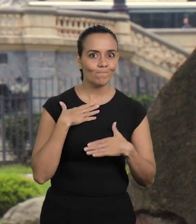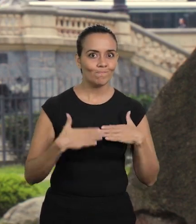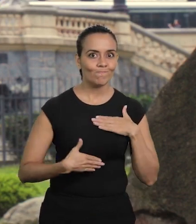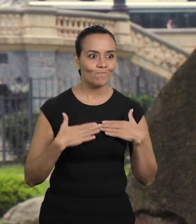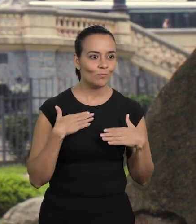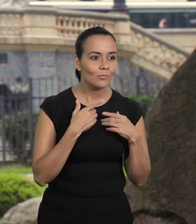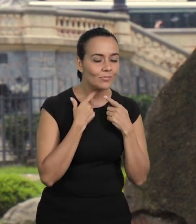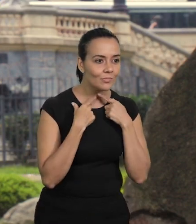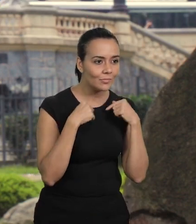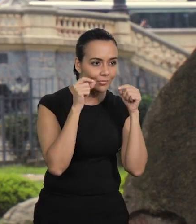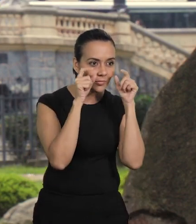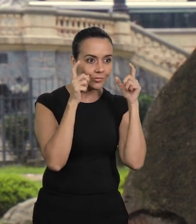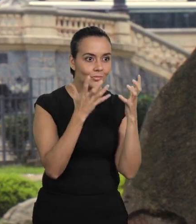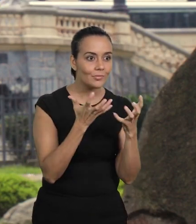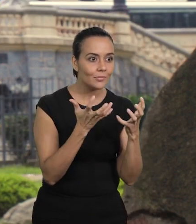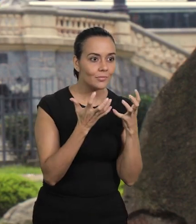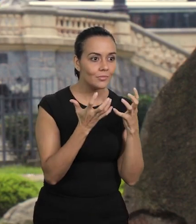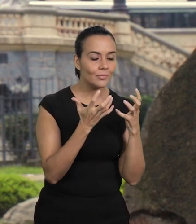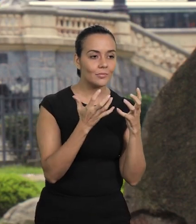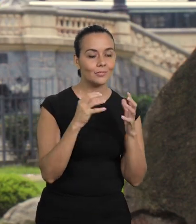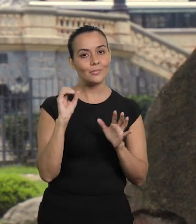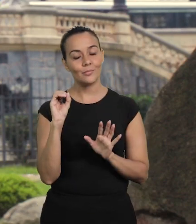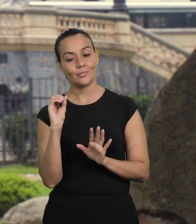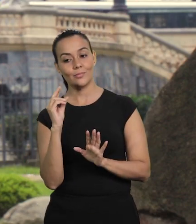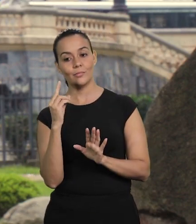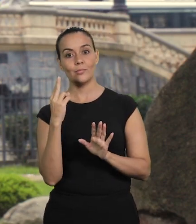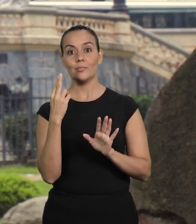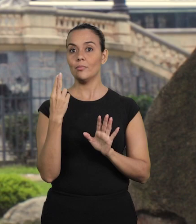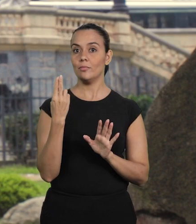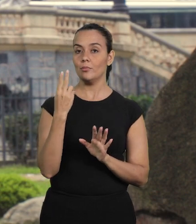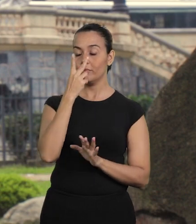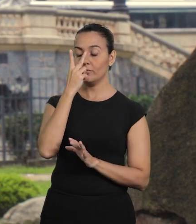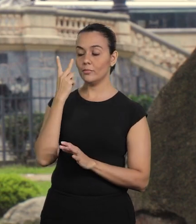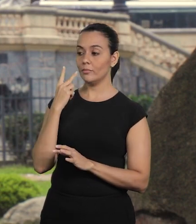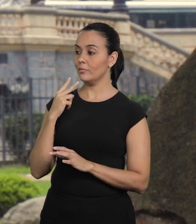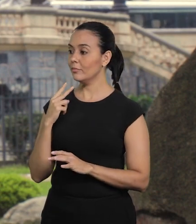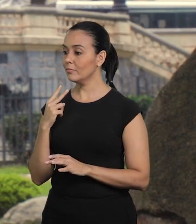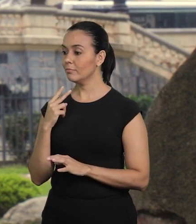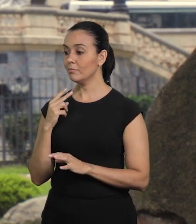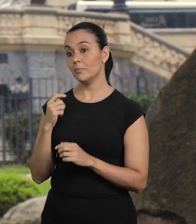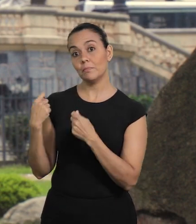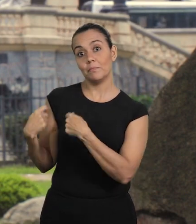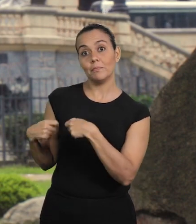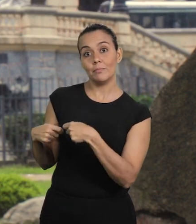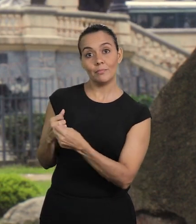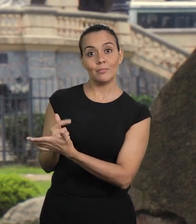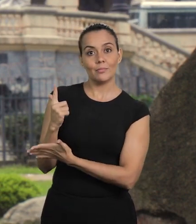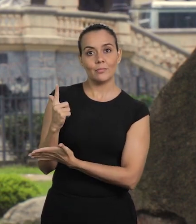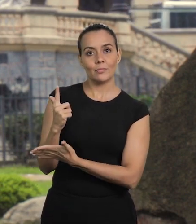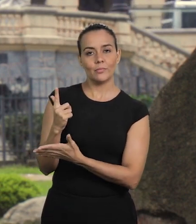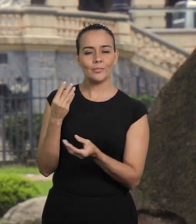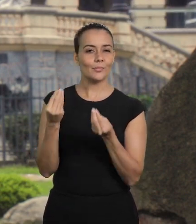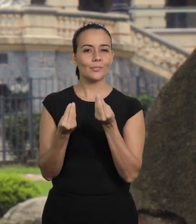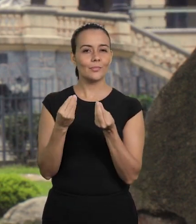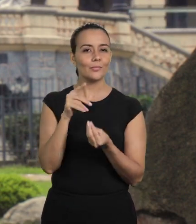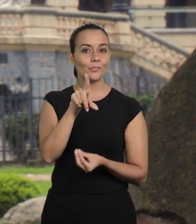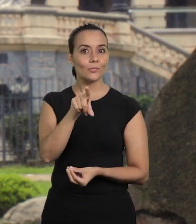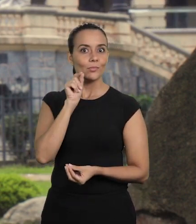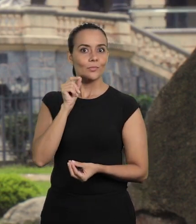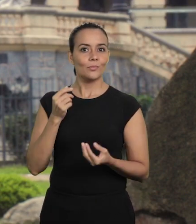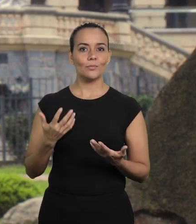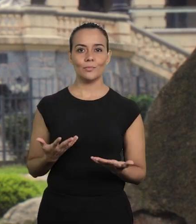ponto de vista simbólico, né? No entanto, tanto um quanto o outro, a gente escolhe como a gente vai fazer, ou a gente, se